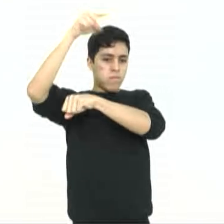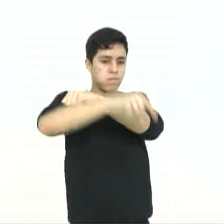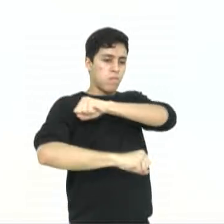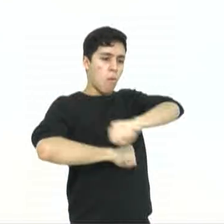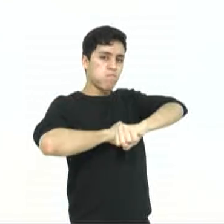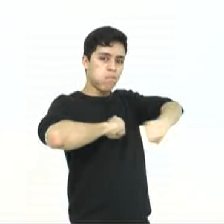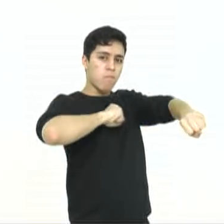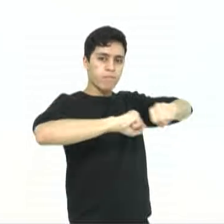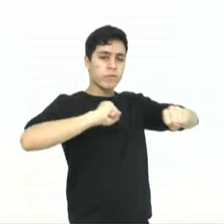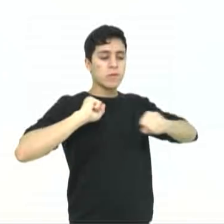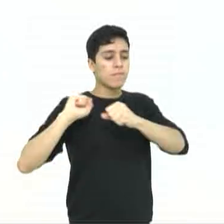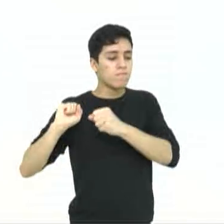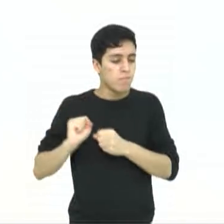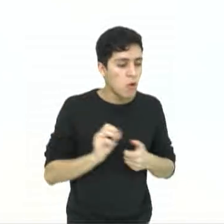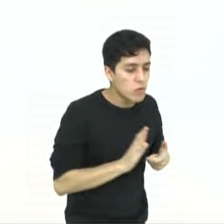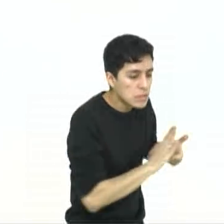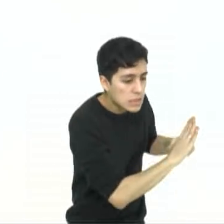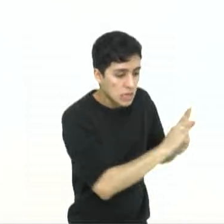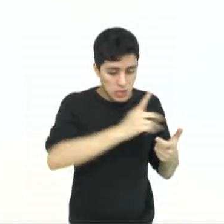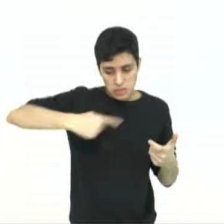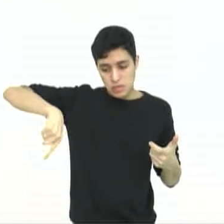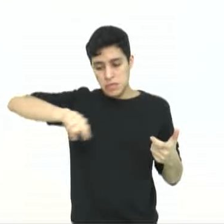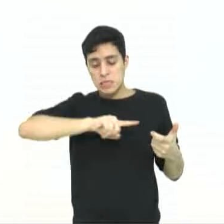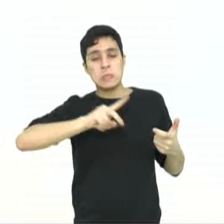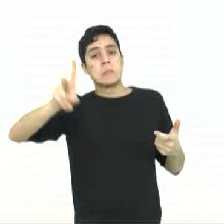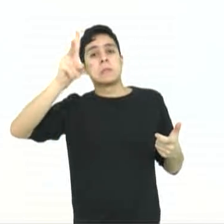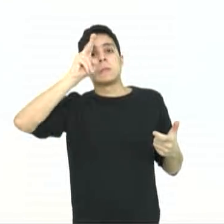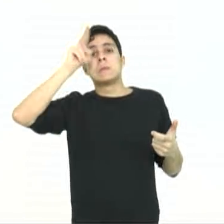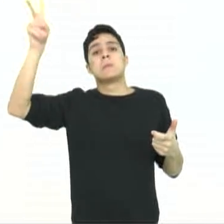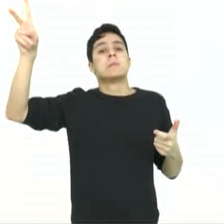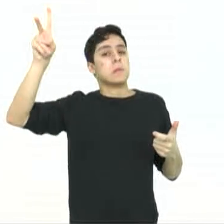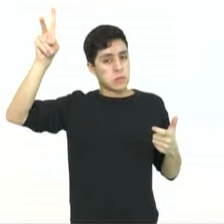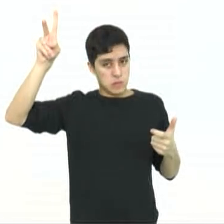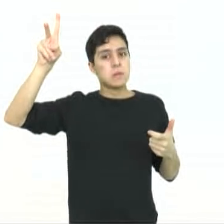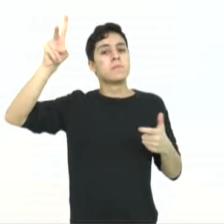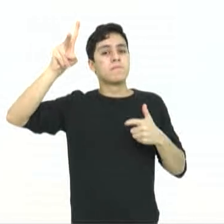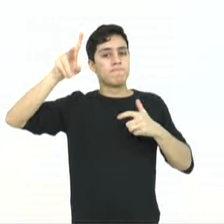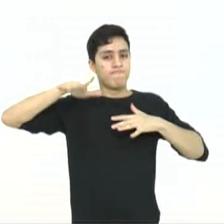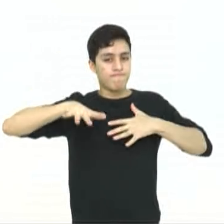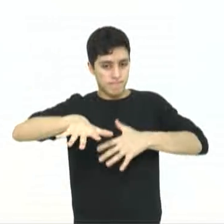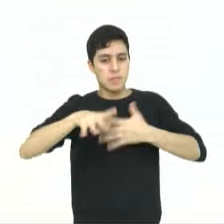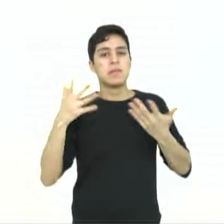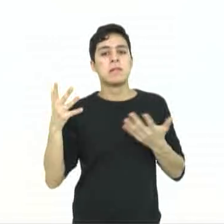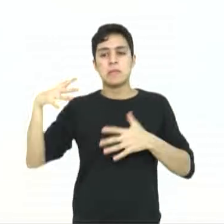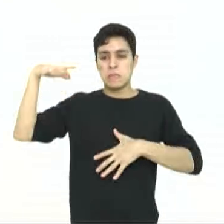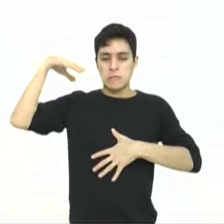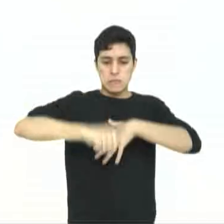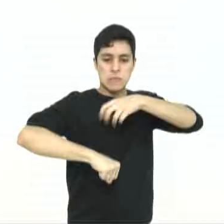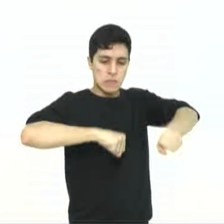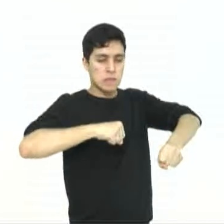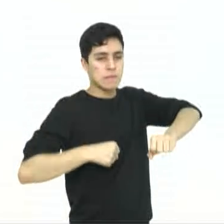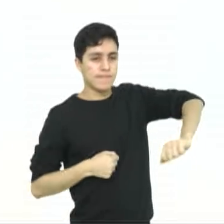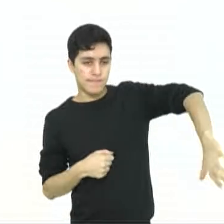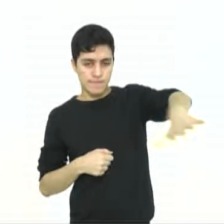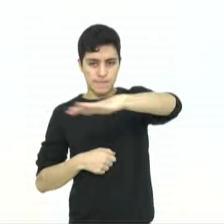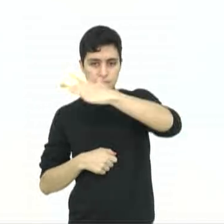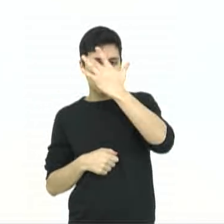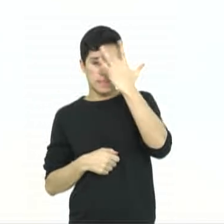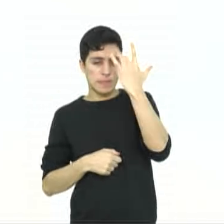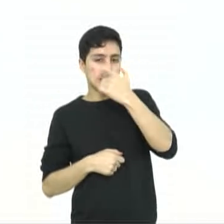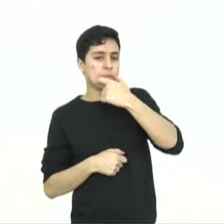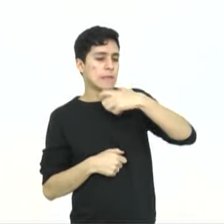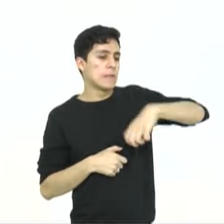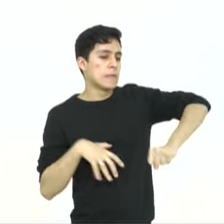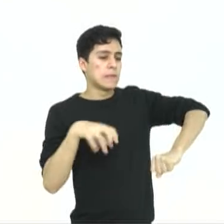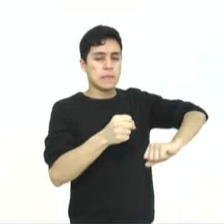força militar na cidade de Alexandria e com a invasão do país com forças britânicas. Os ingleses